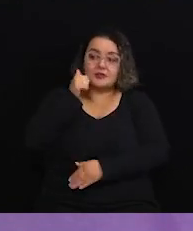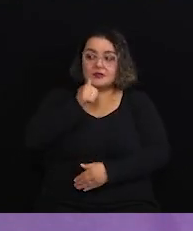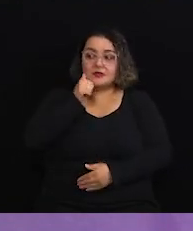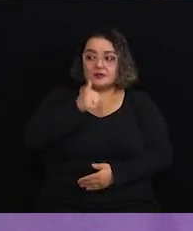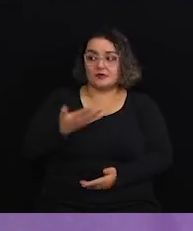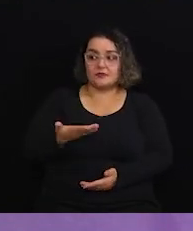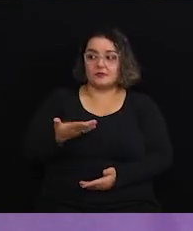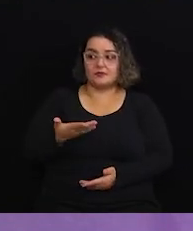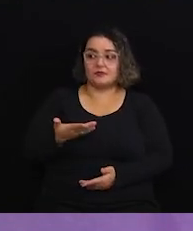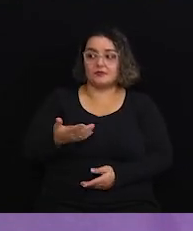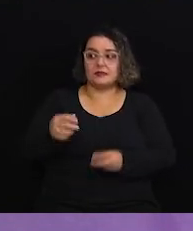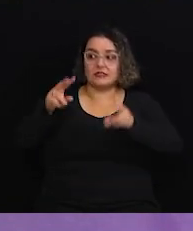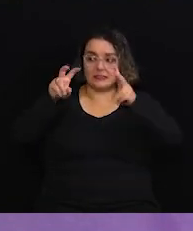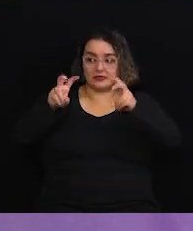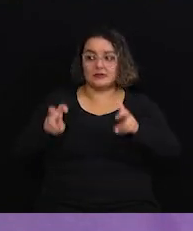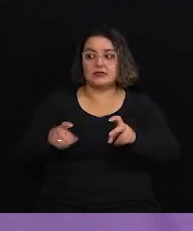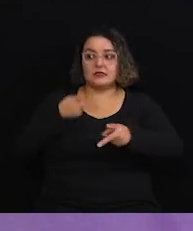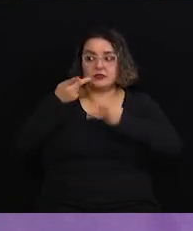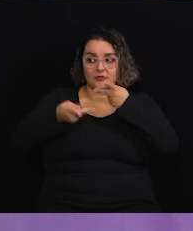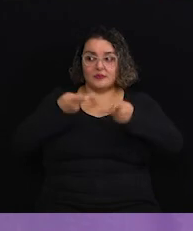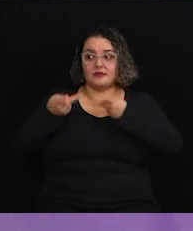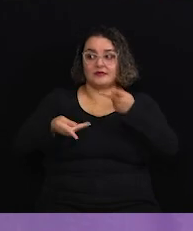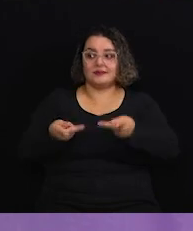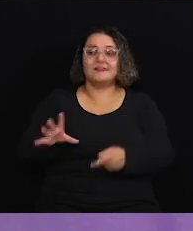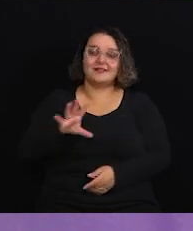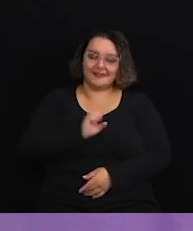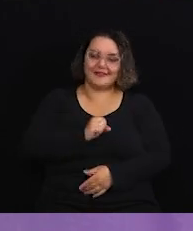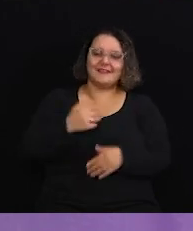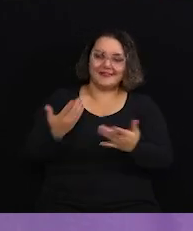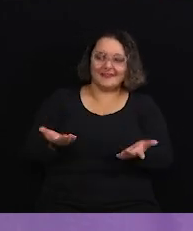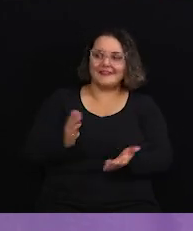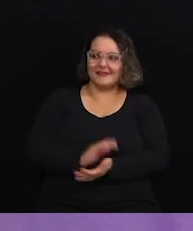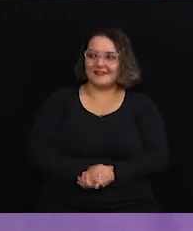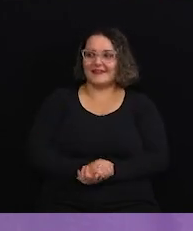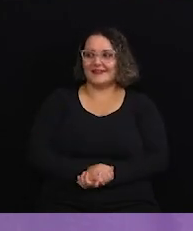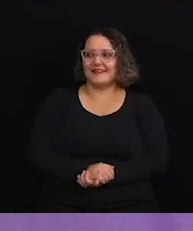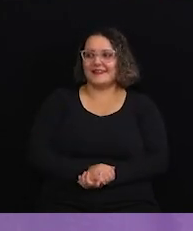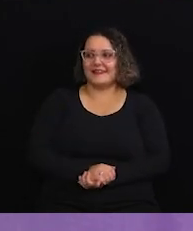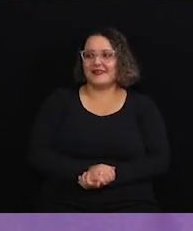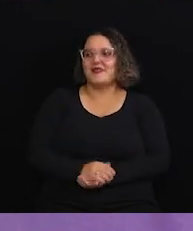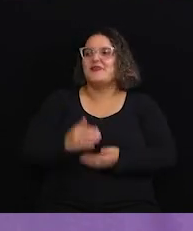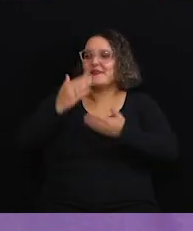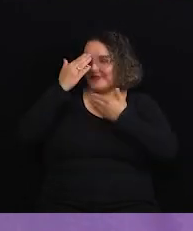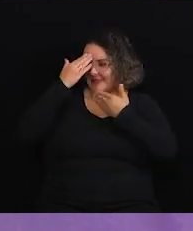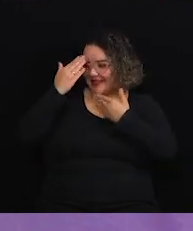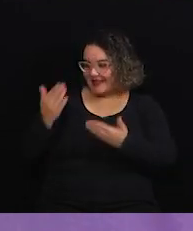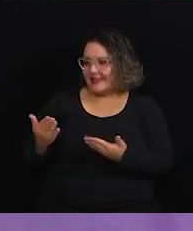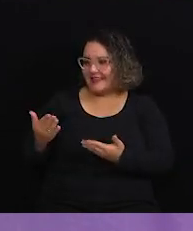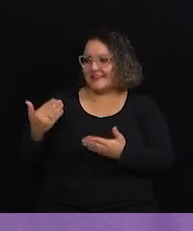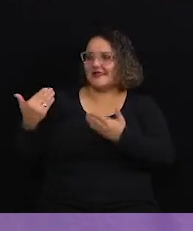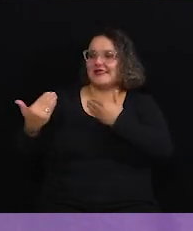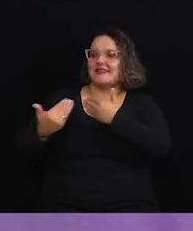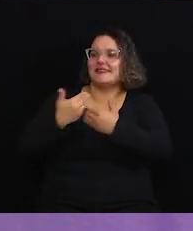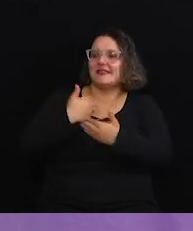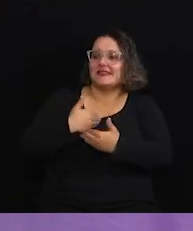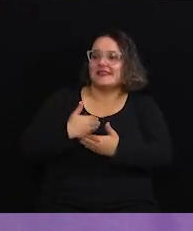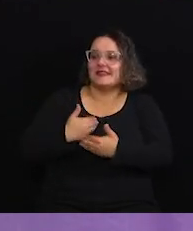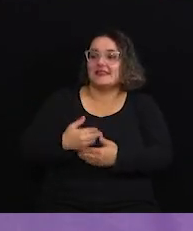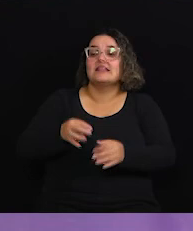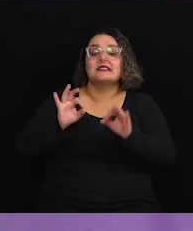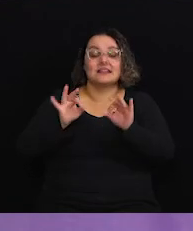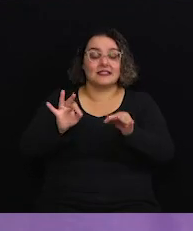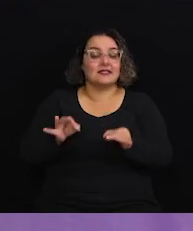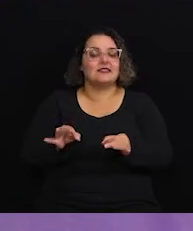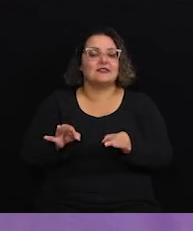as mulheres e ter falado de um tema, como já falei, que eu gosto bastante. Doutora, então mais uma vez muito obrigada pela sua